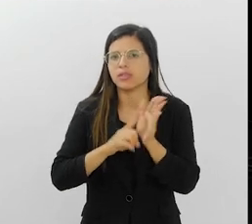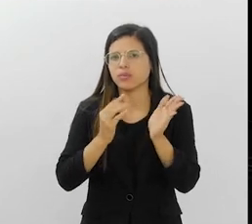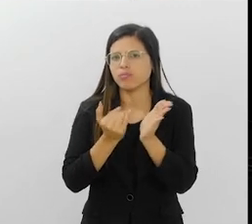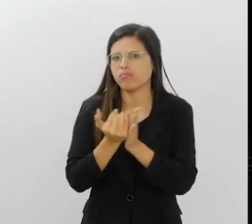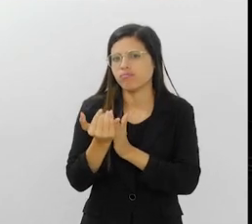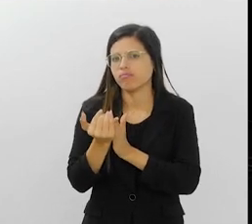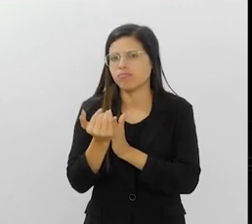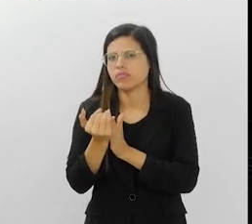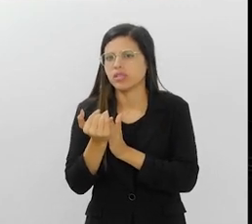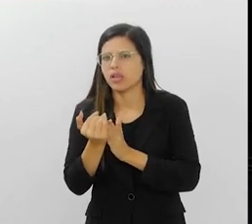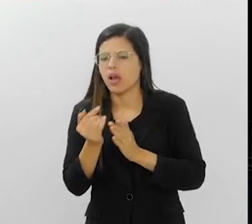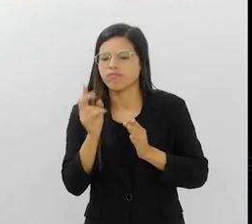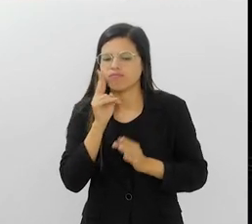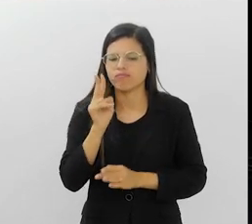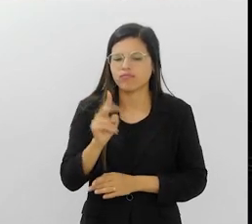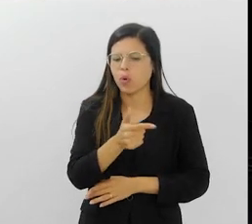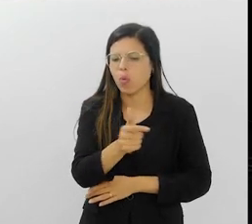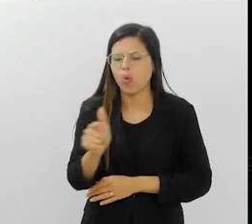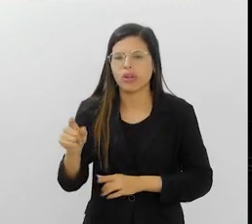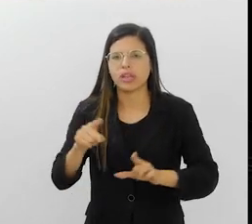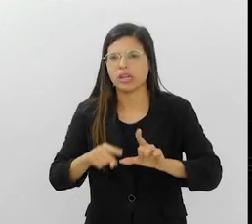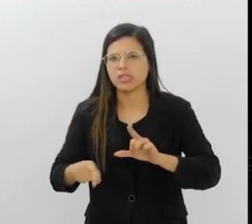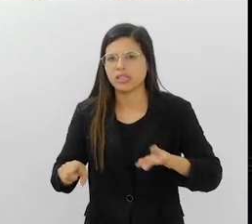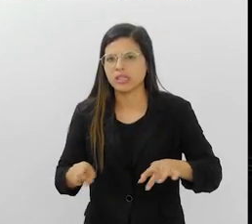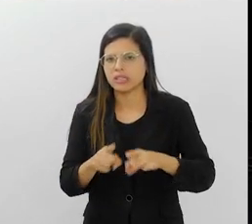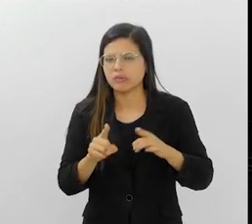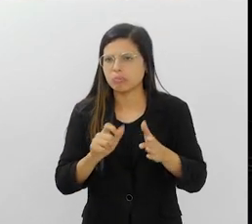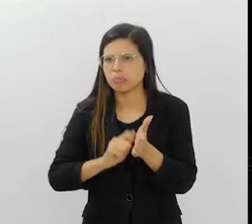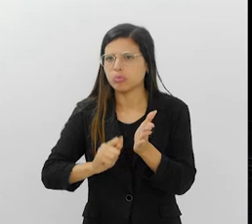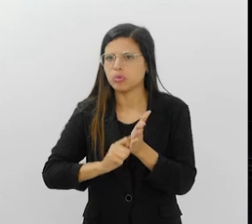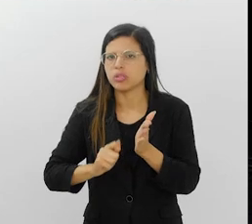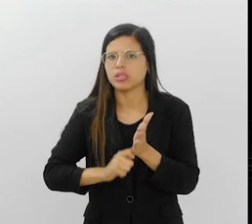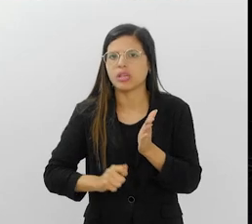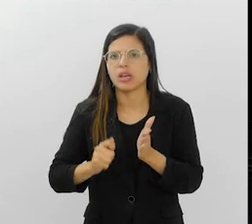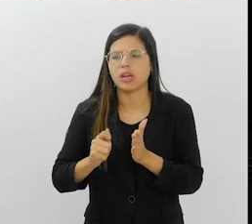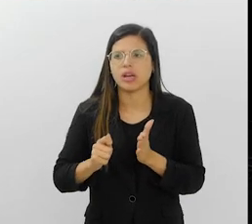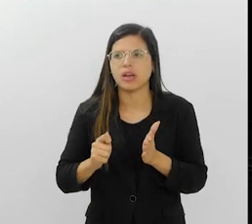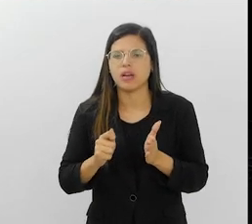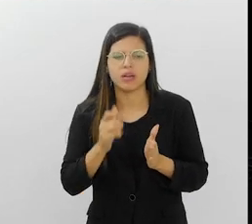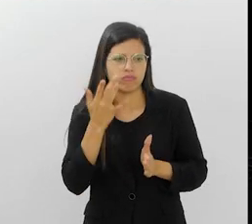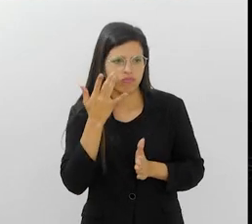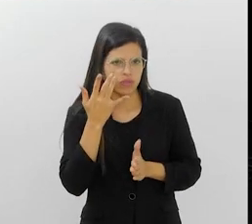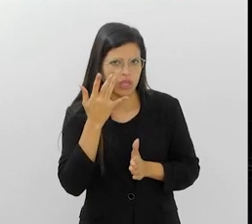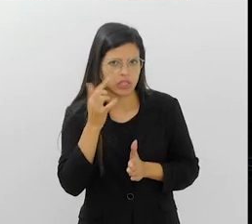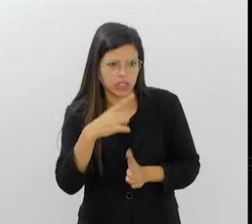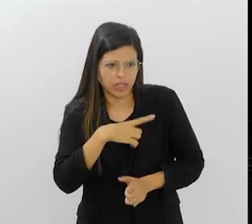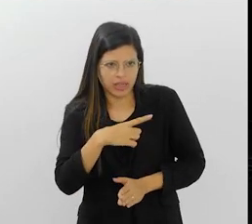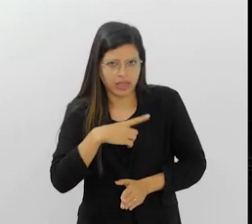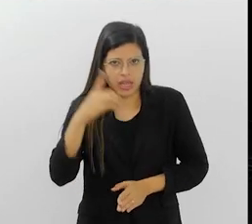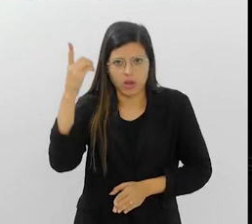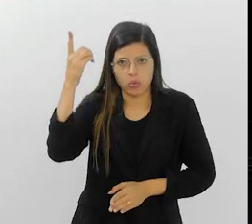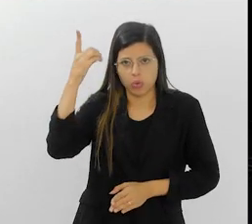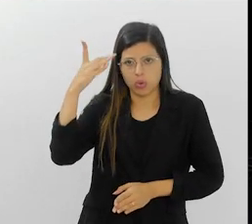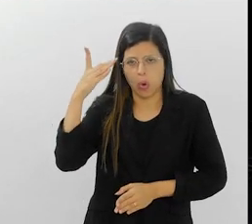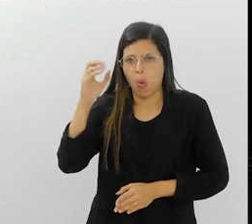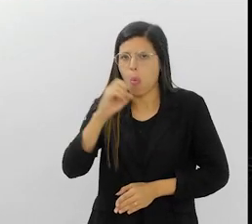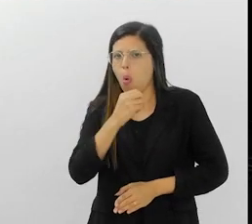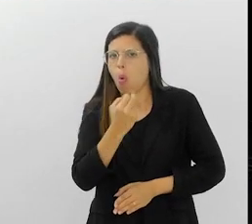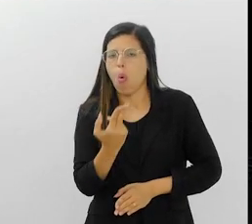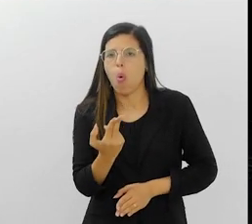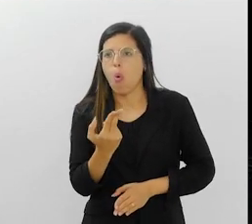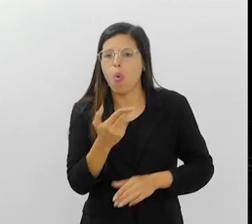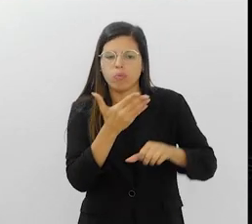você começar a olhar outras composições, e cria na sua cabeça o seu método de trabalho. Você acha que você tem o